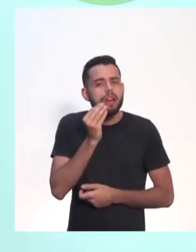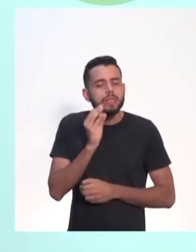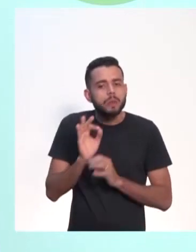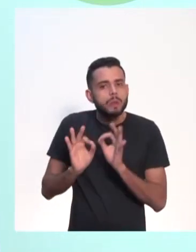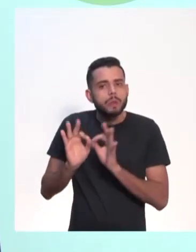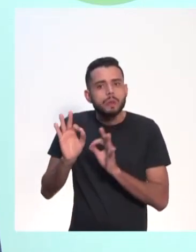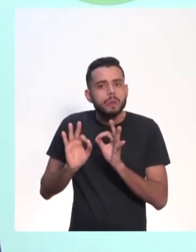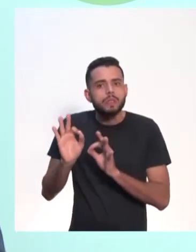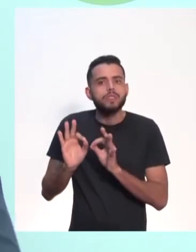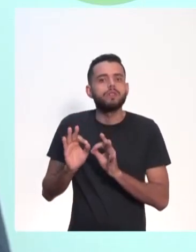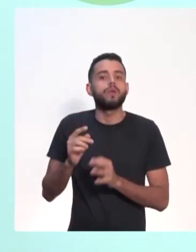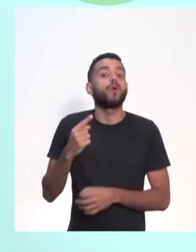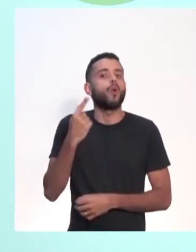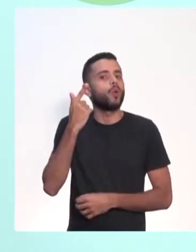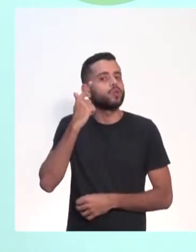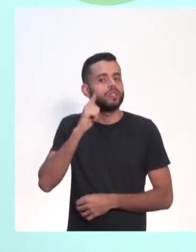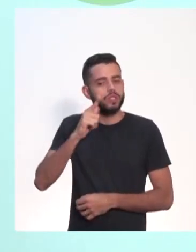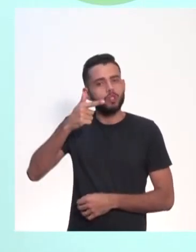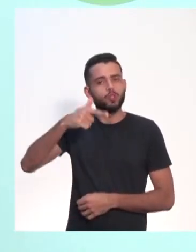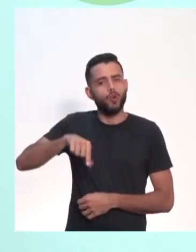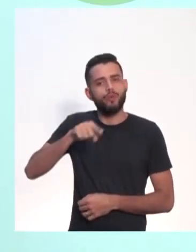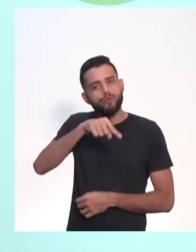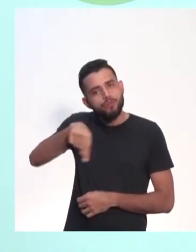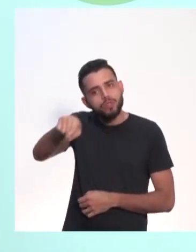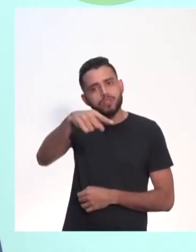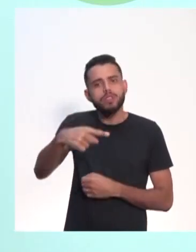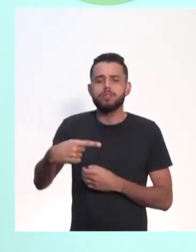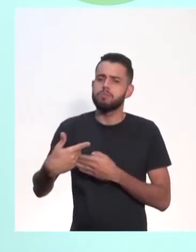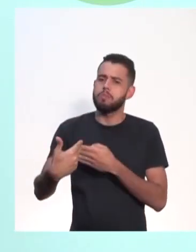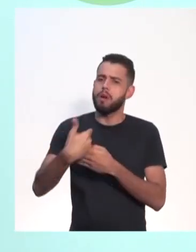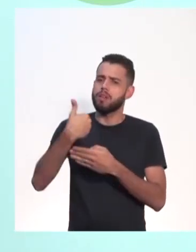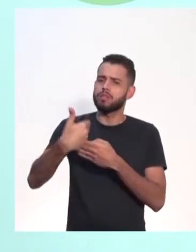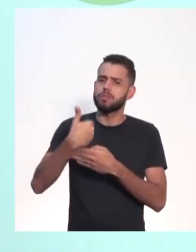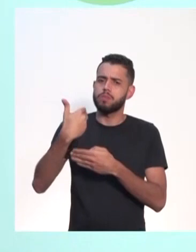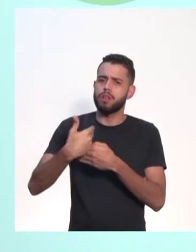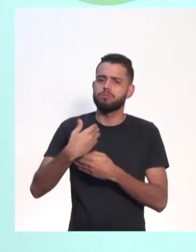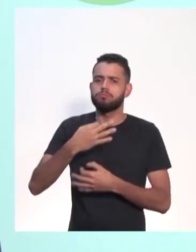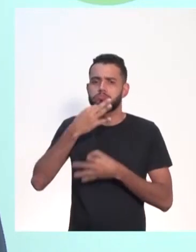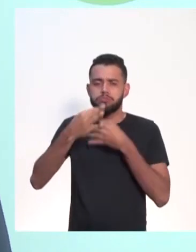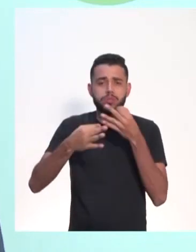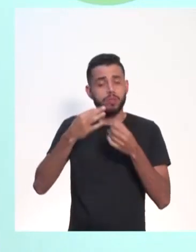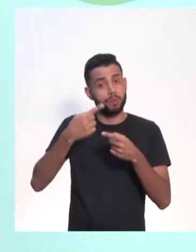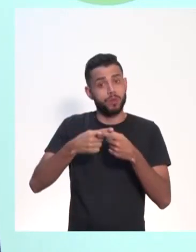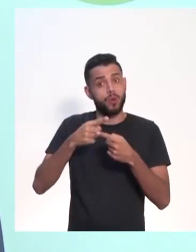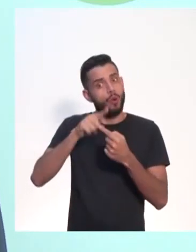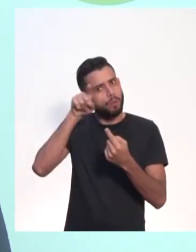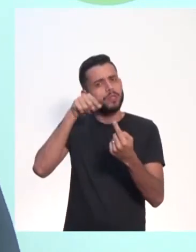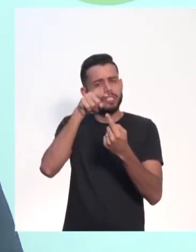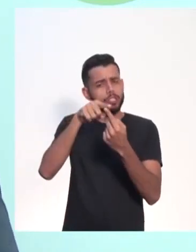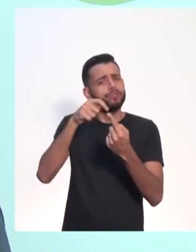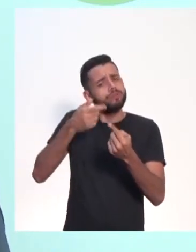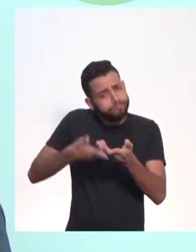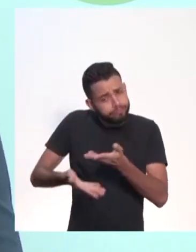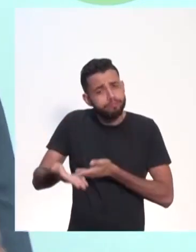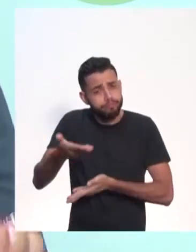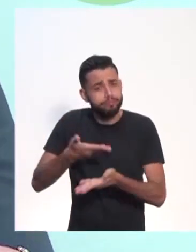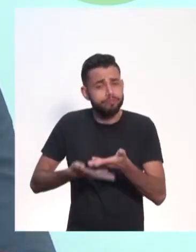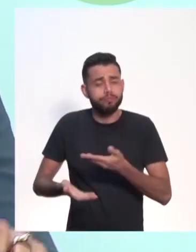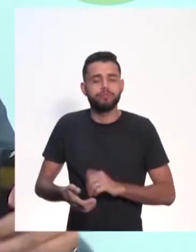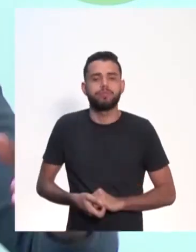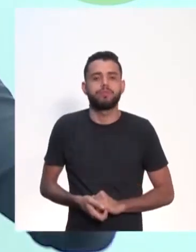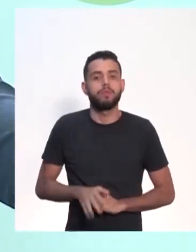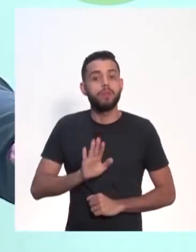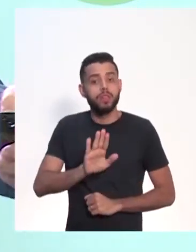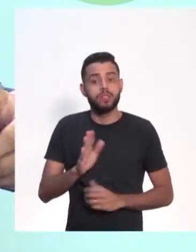que a gente possa retomar a participação de vocês nessa aula, uma vez que ela foi pensada para isso. Mas, pensando